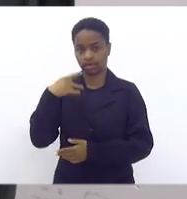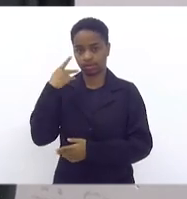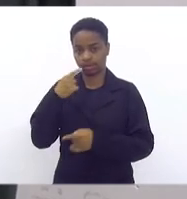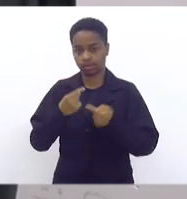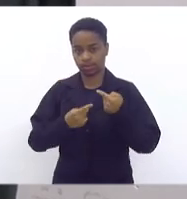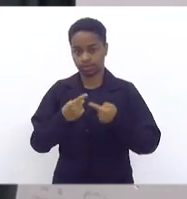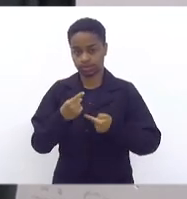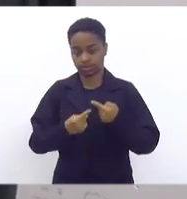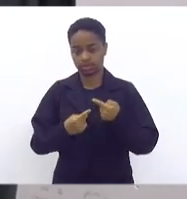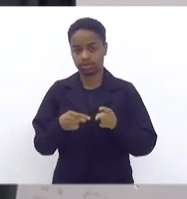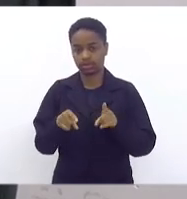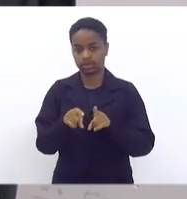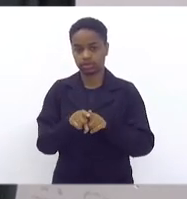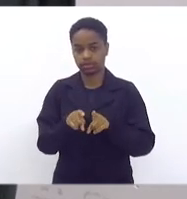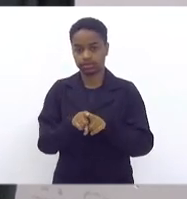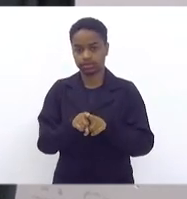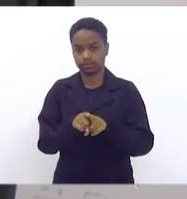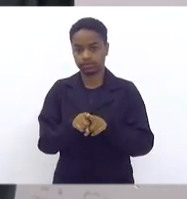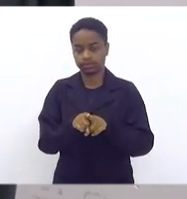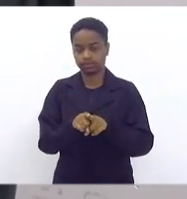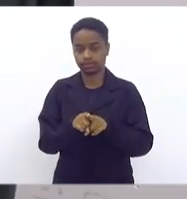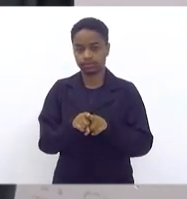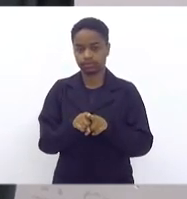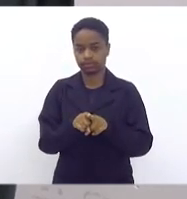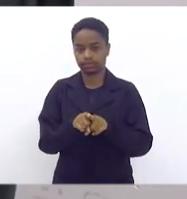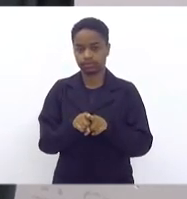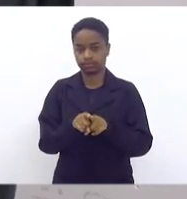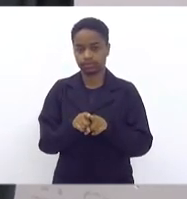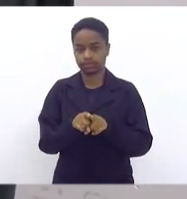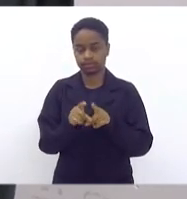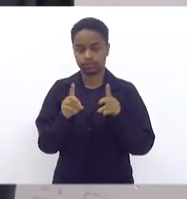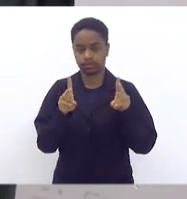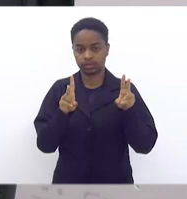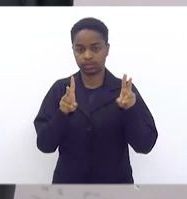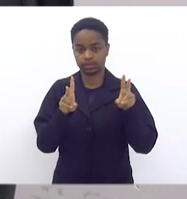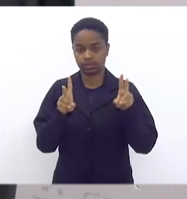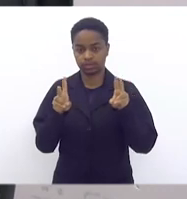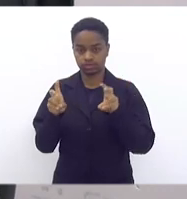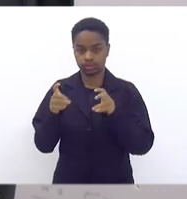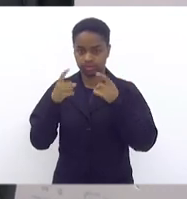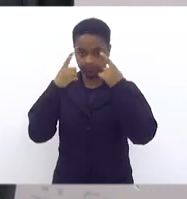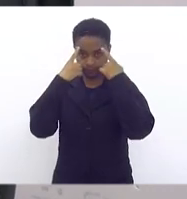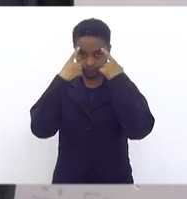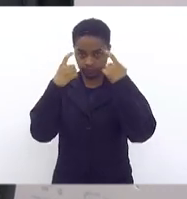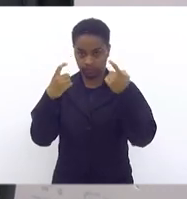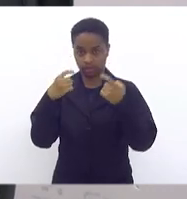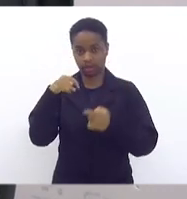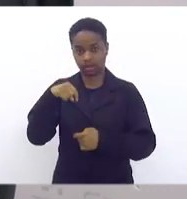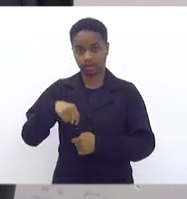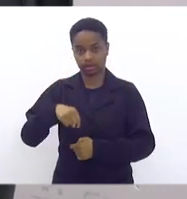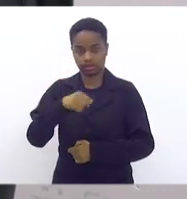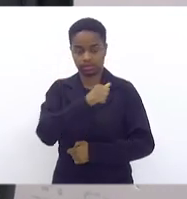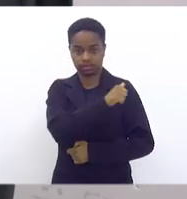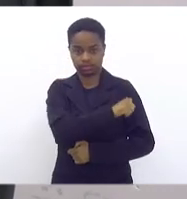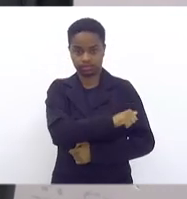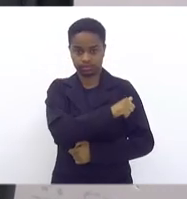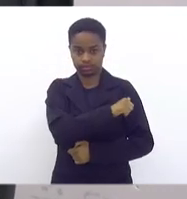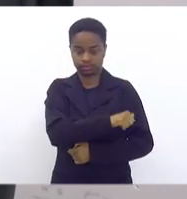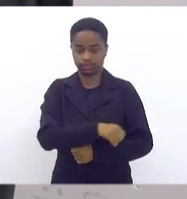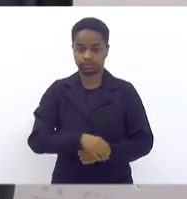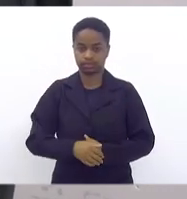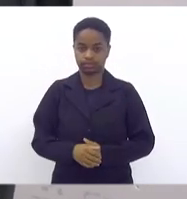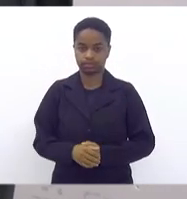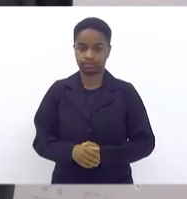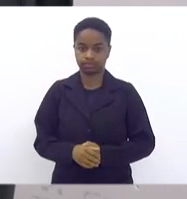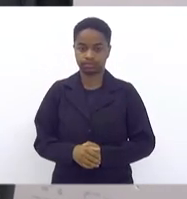âmbito de situações enfim com relação à violência no nosso no estado do Rio de Janeiro